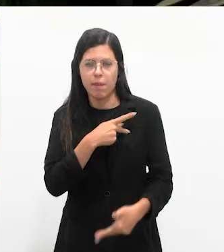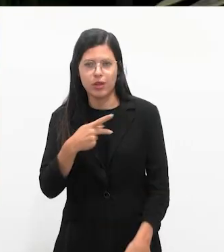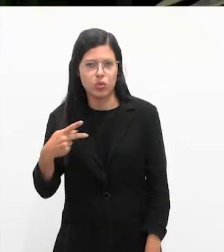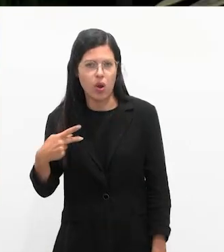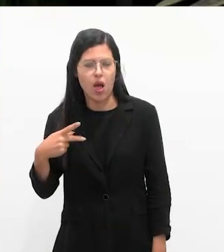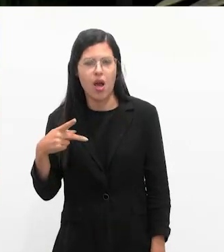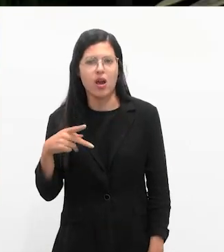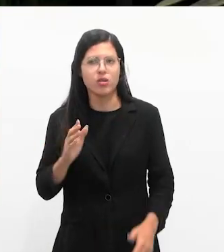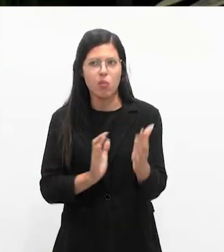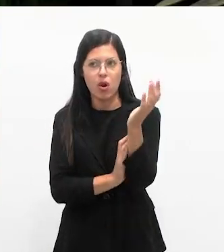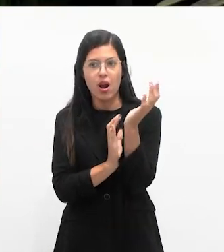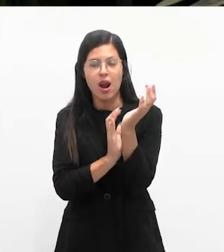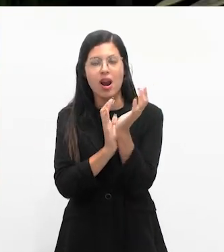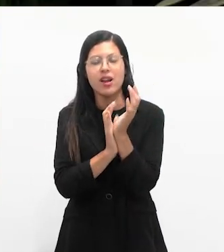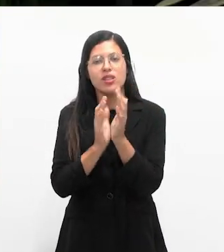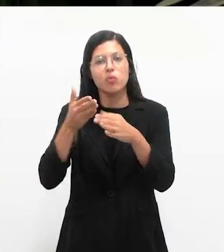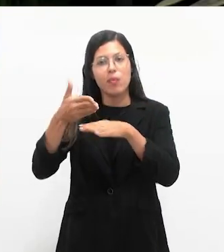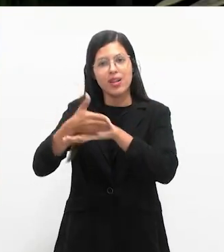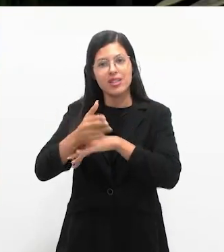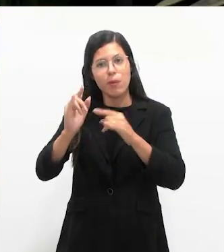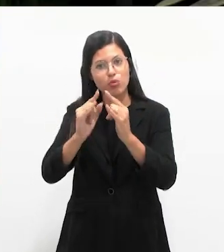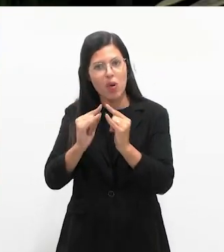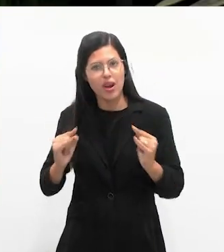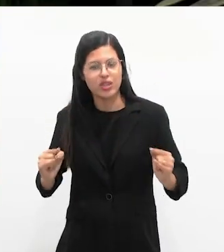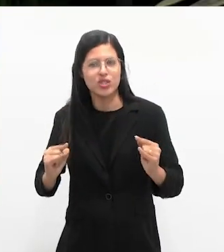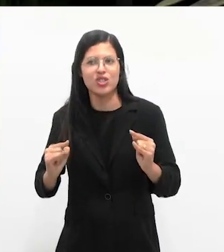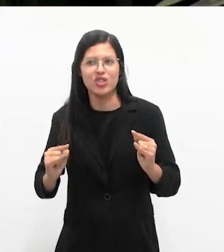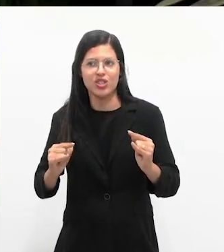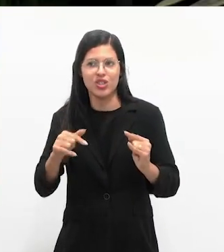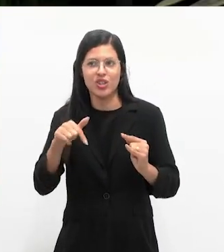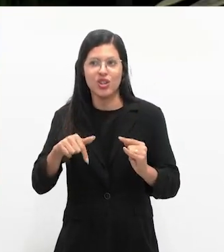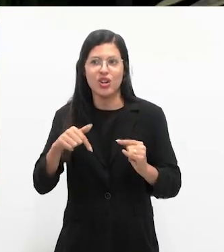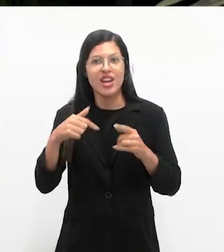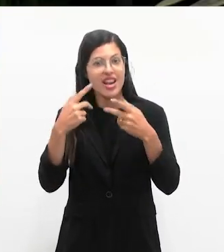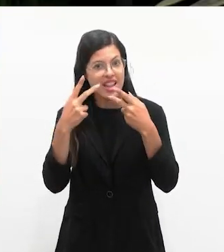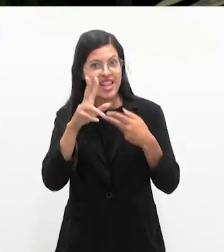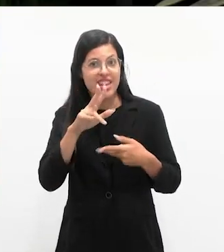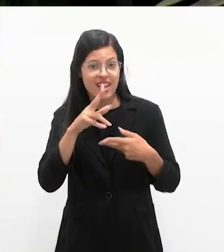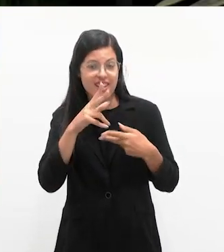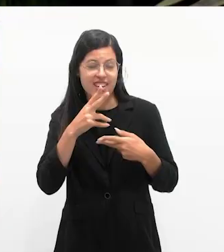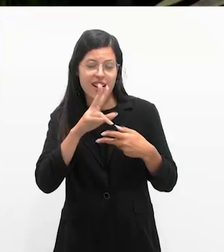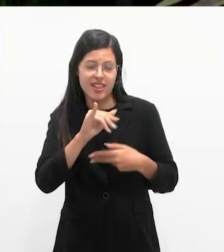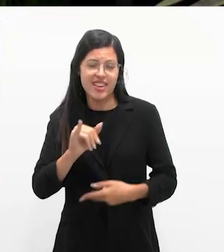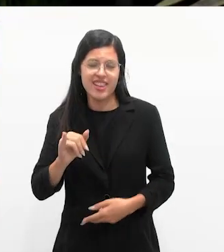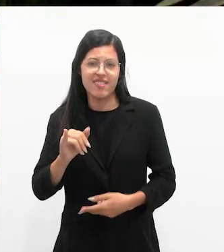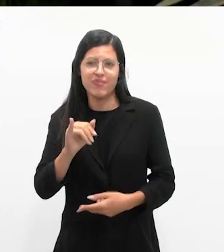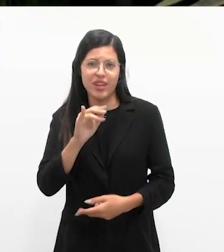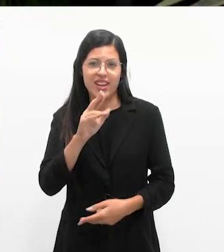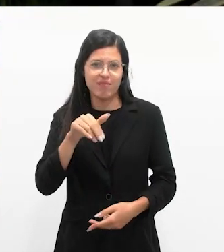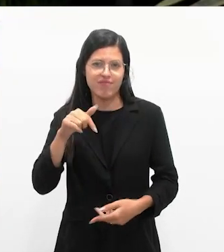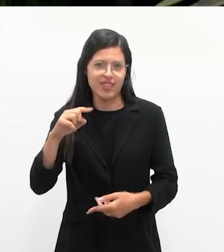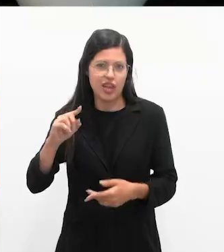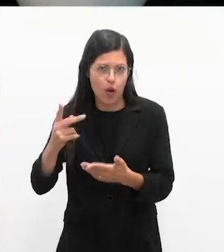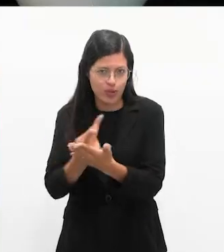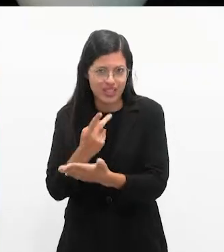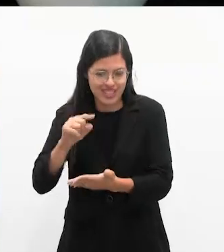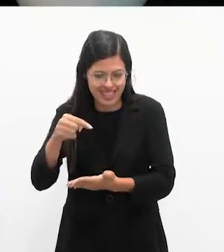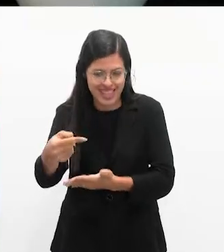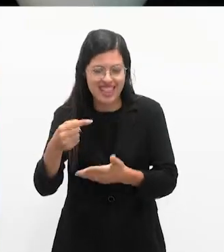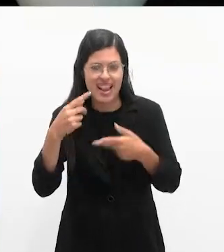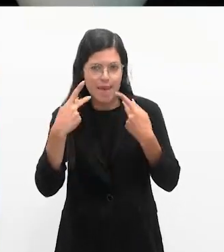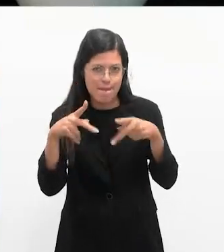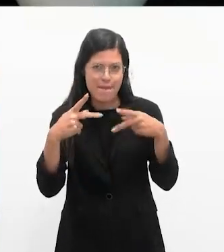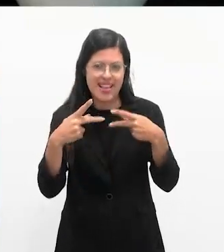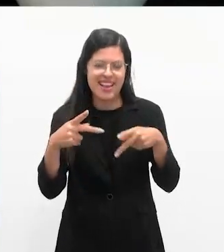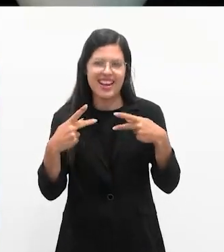de um retiro. Então, o cardeal prevô seria o pregador desse retiro para os bispos do Brasil. Que agora é o